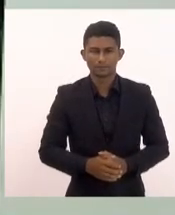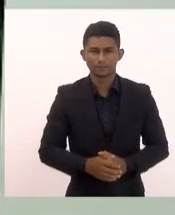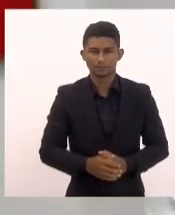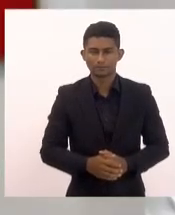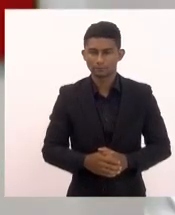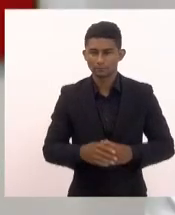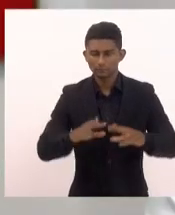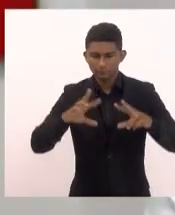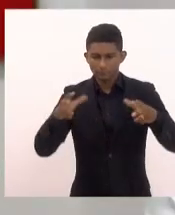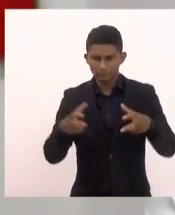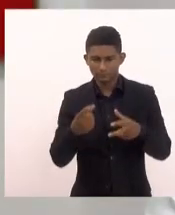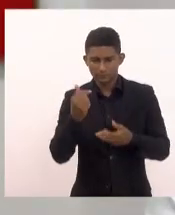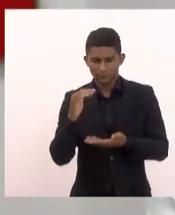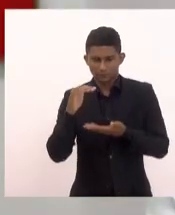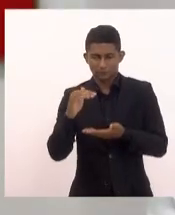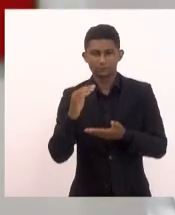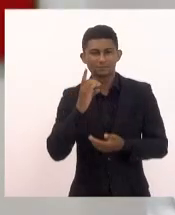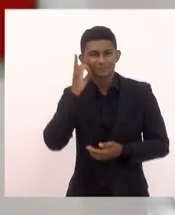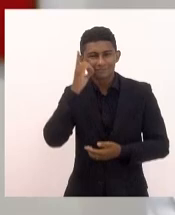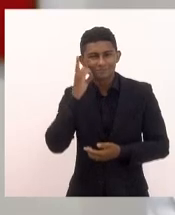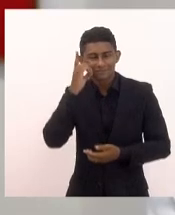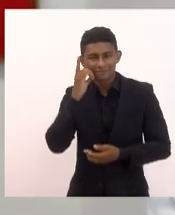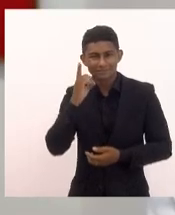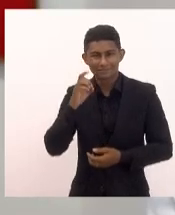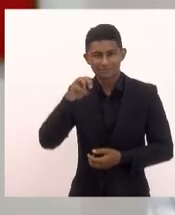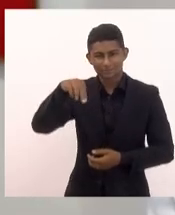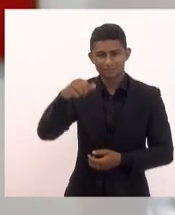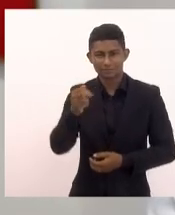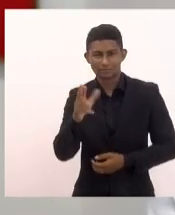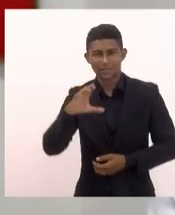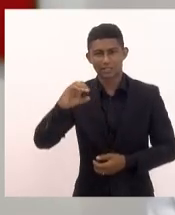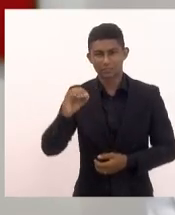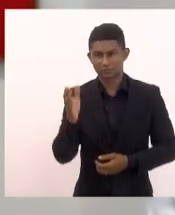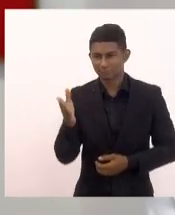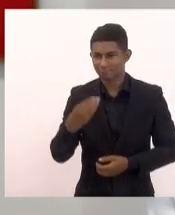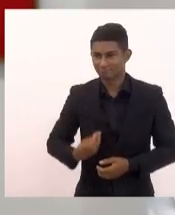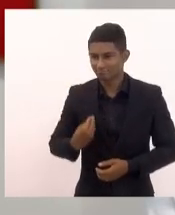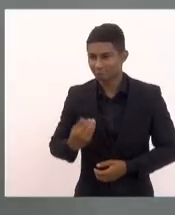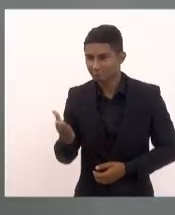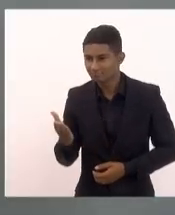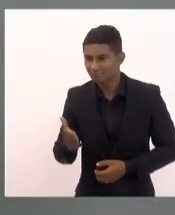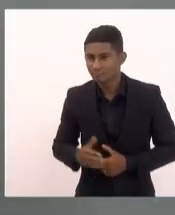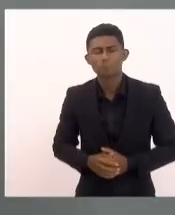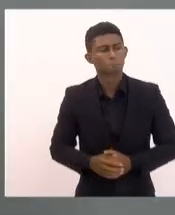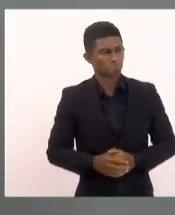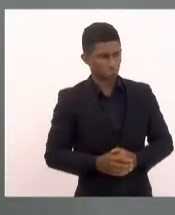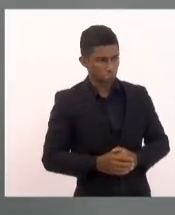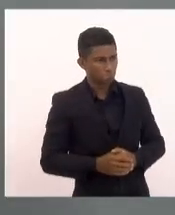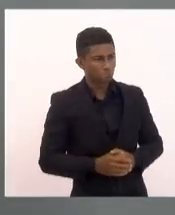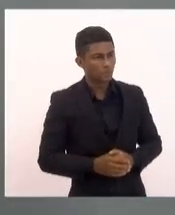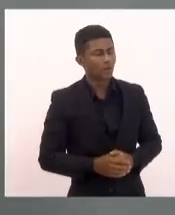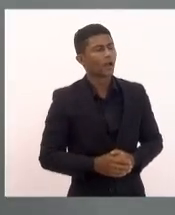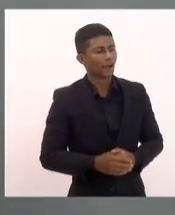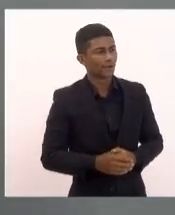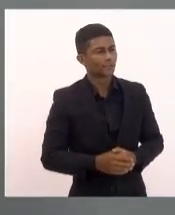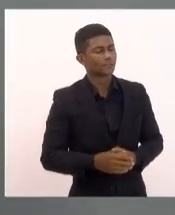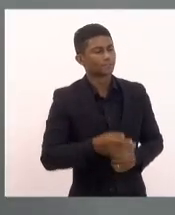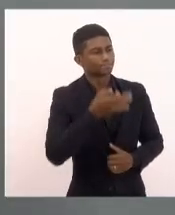Pela Comissão de Orçamento, deputado Márcio Canella. Senhor presidente, o parecer é